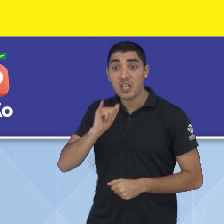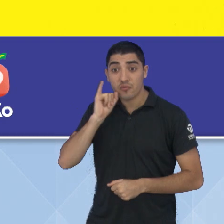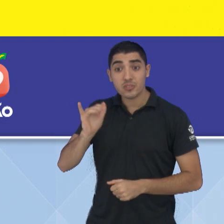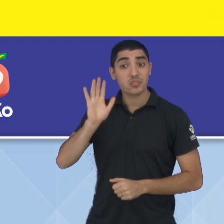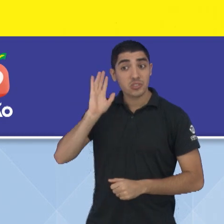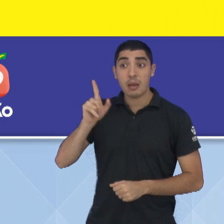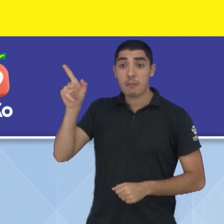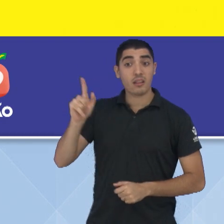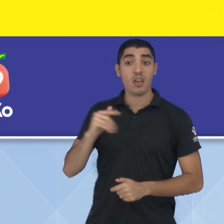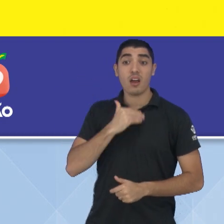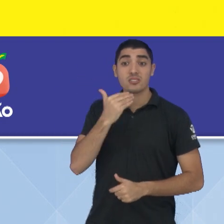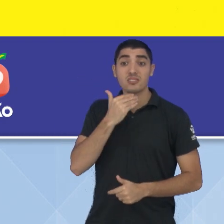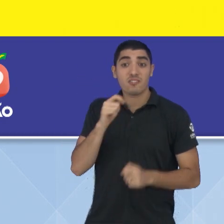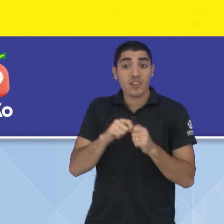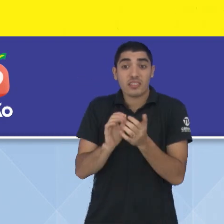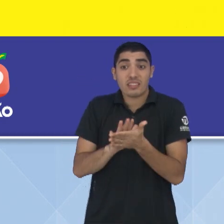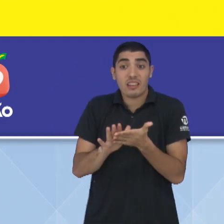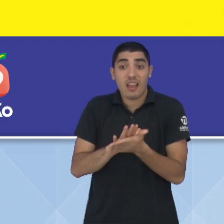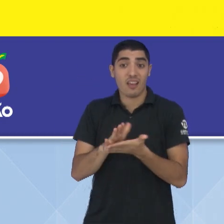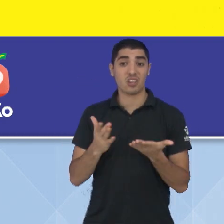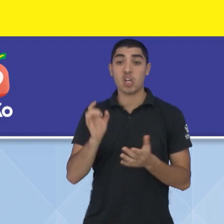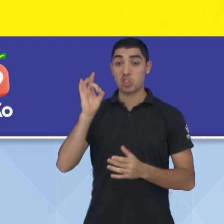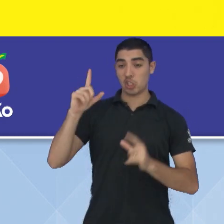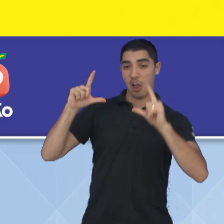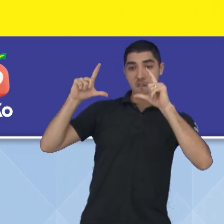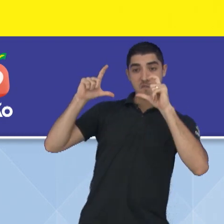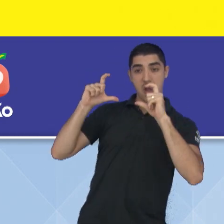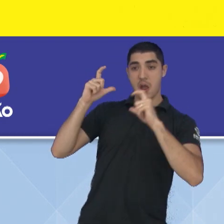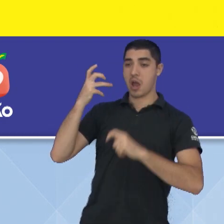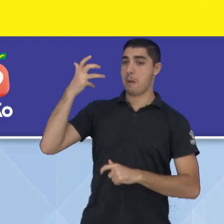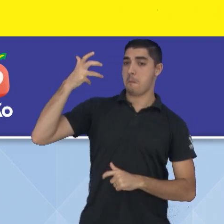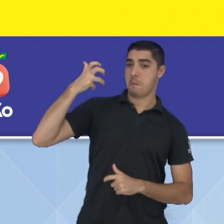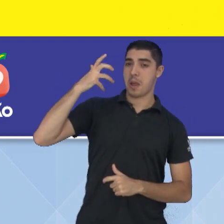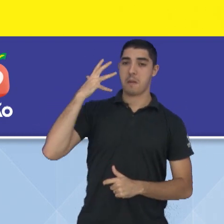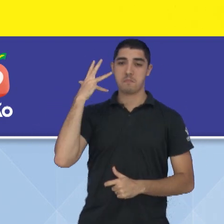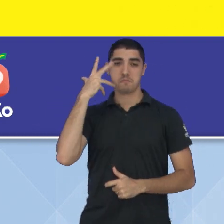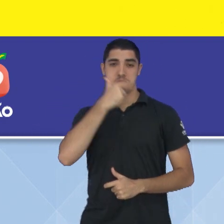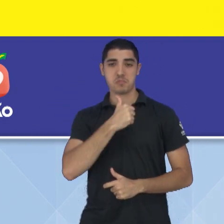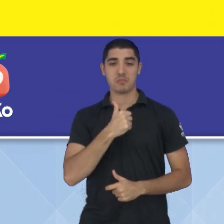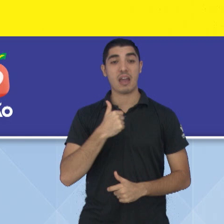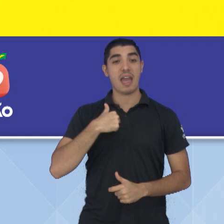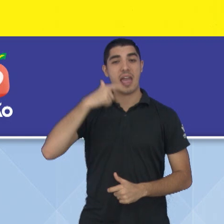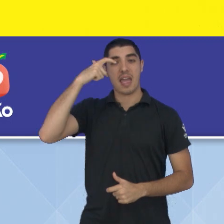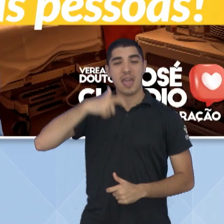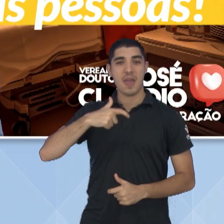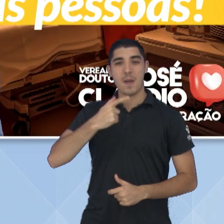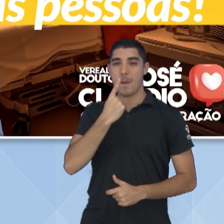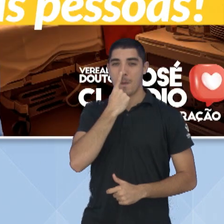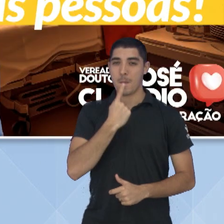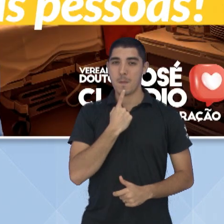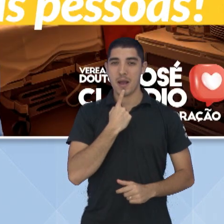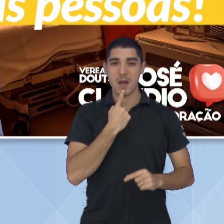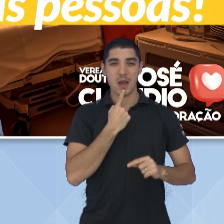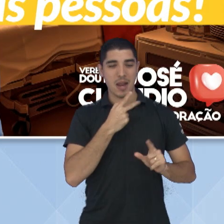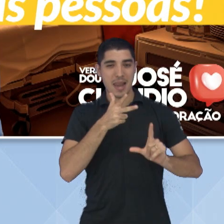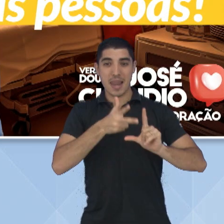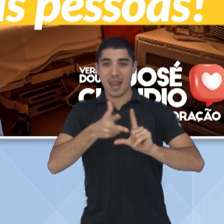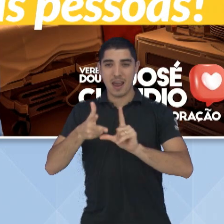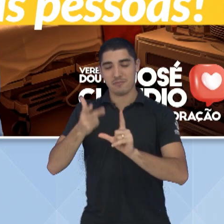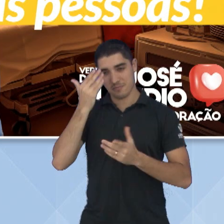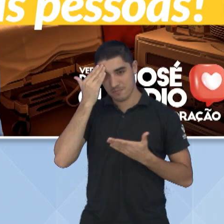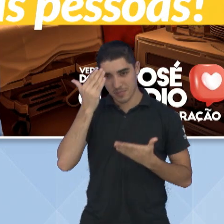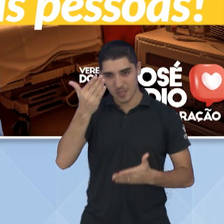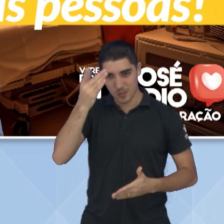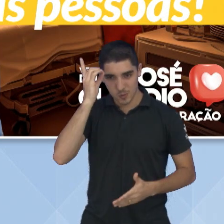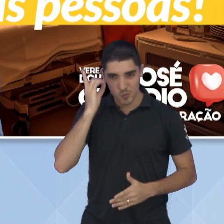faz nada, só sabe fazer selfie. É a Maga Selfie e o Anderson Live. Próximo. Obrigado,